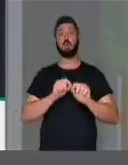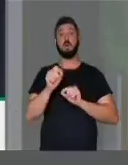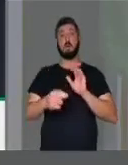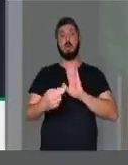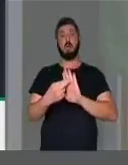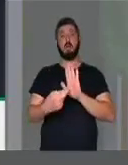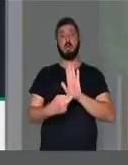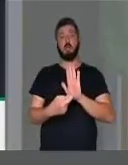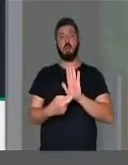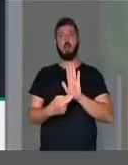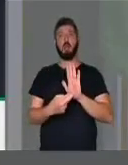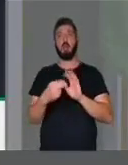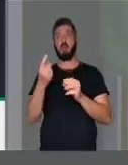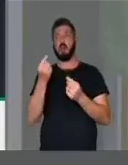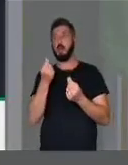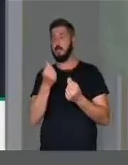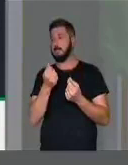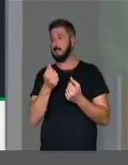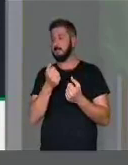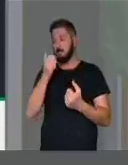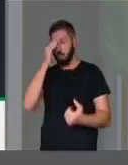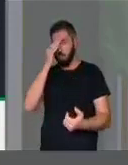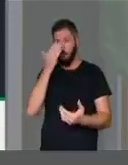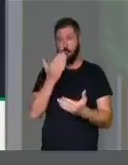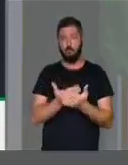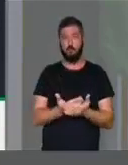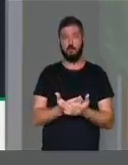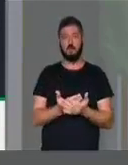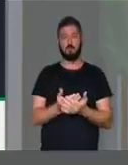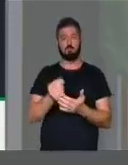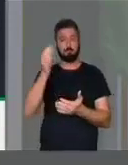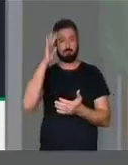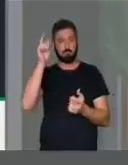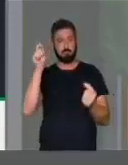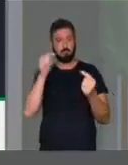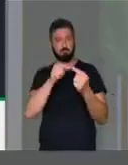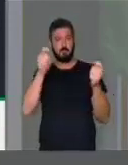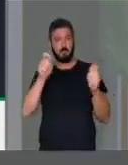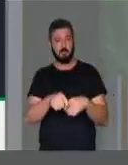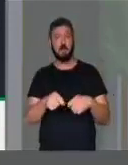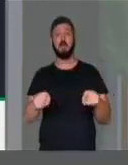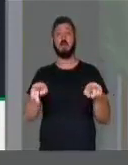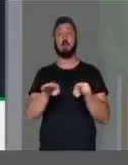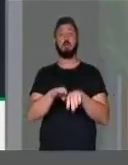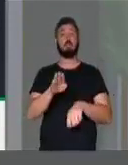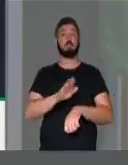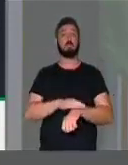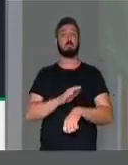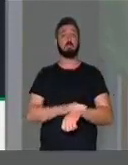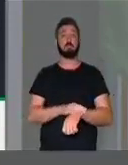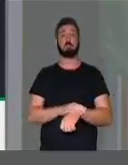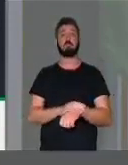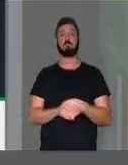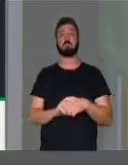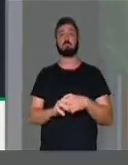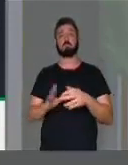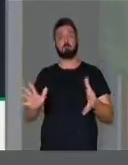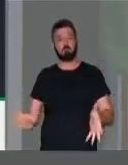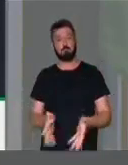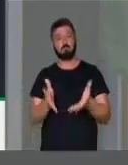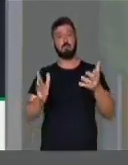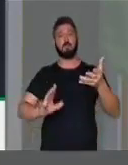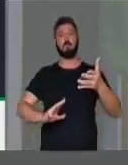de regras que confiaram previsibilidade e, ao mesmo tempo,